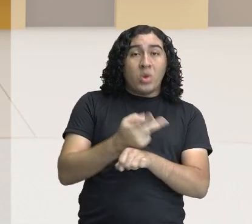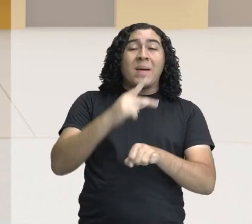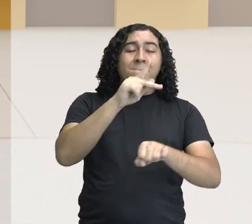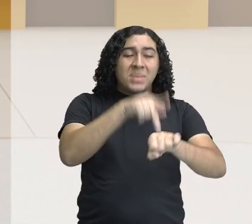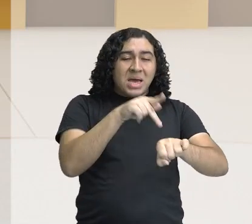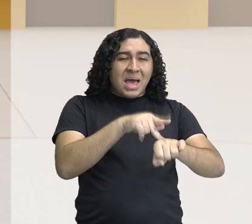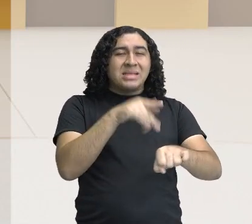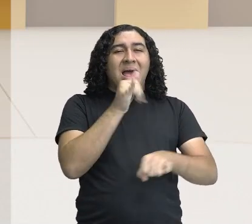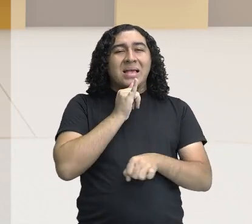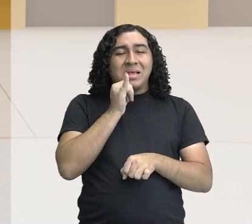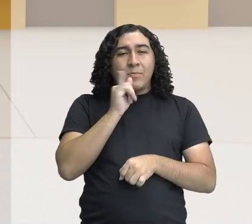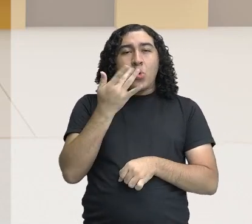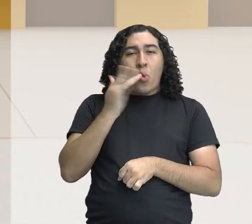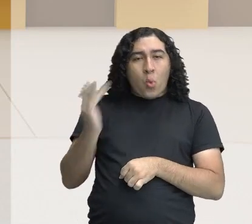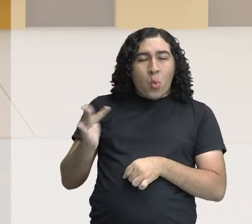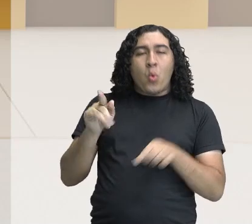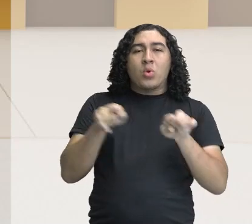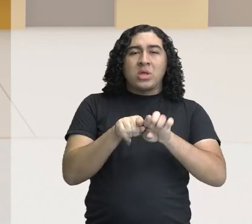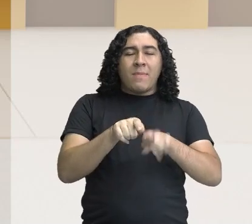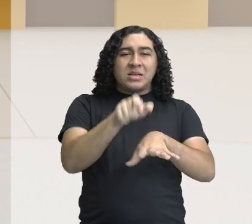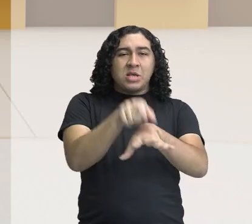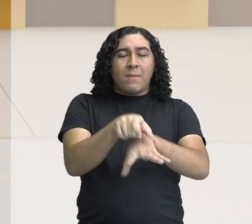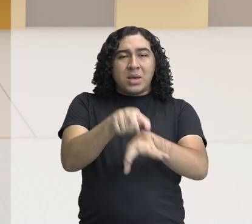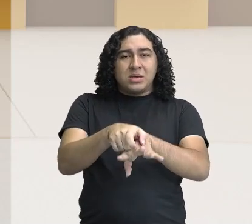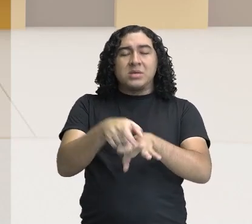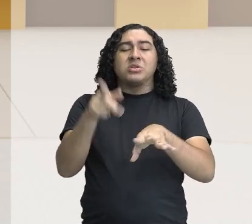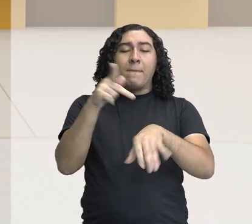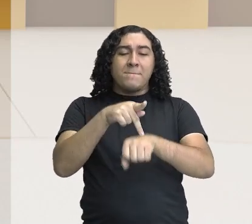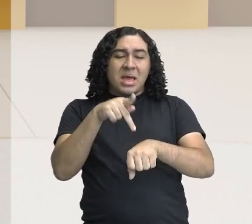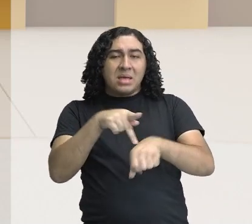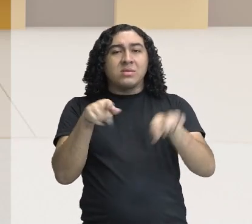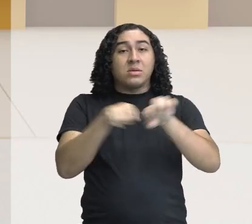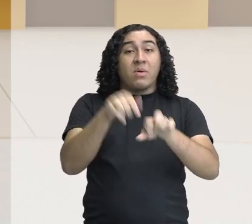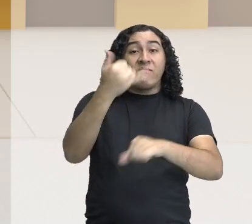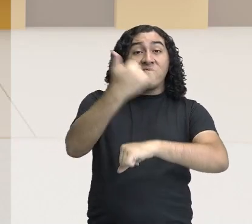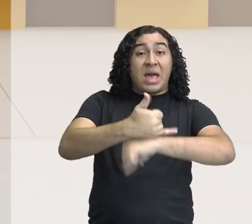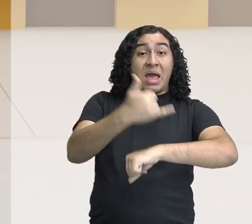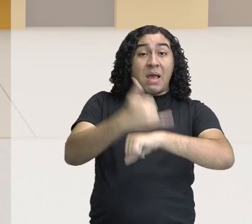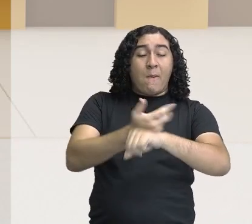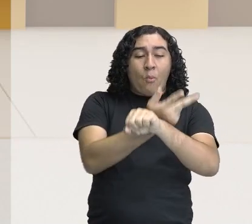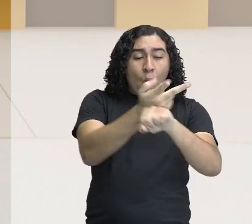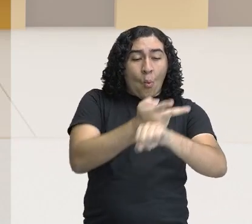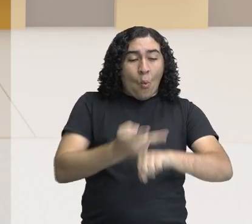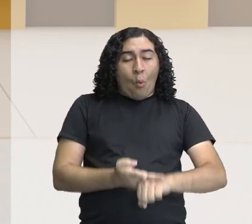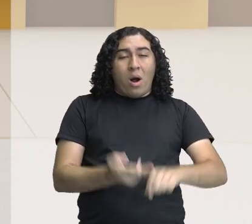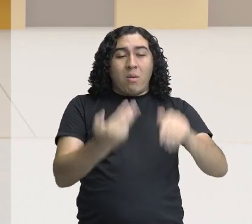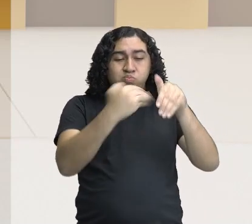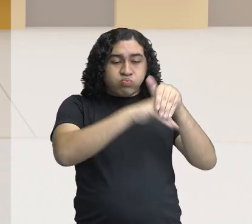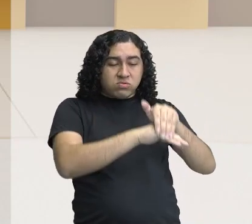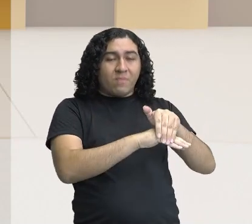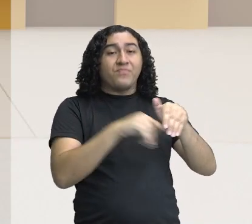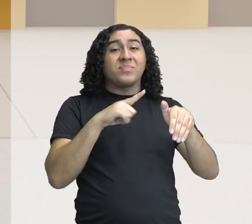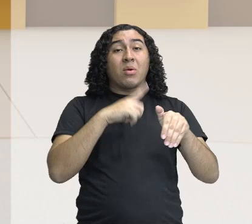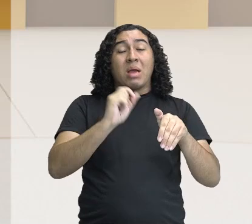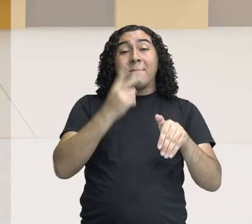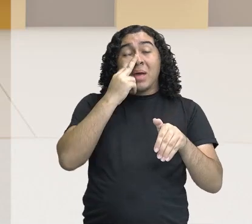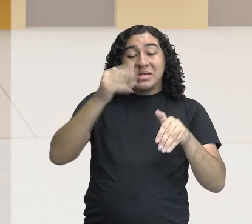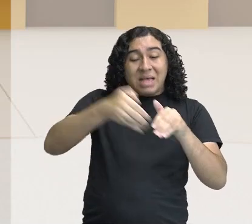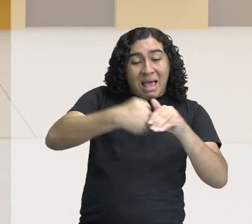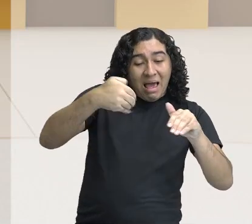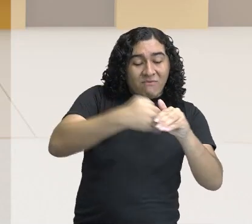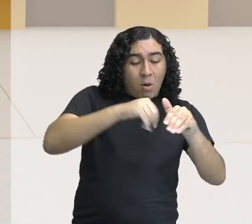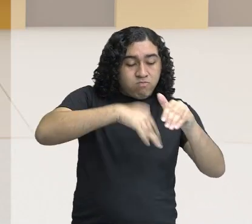minerais como ouro, diamantes e minério de ferro tem levado à abertura de novas áreas para exploração.